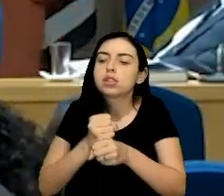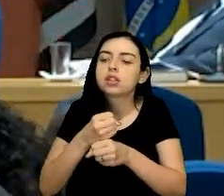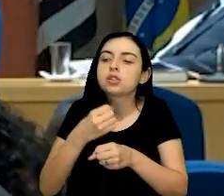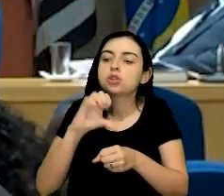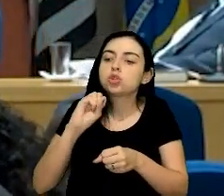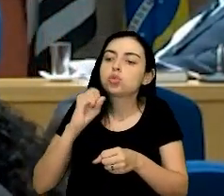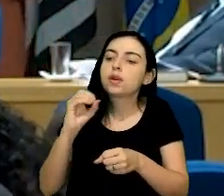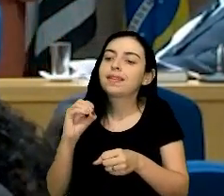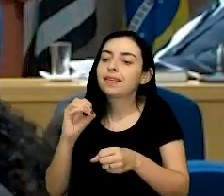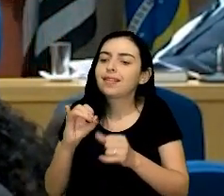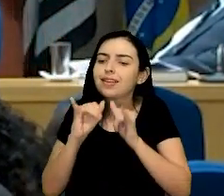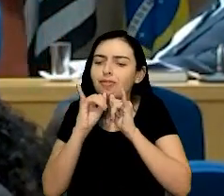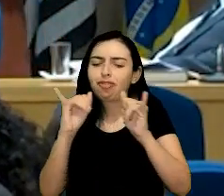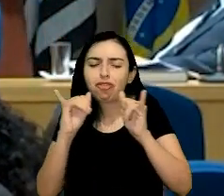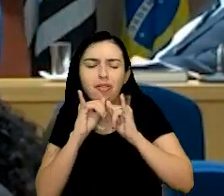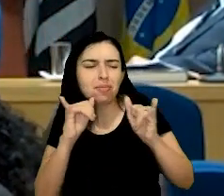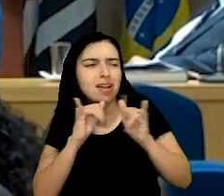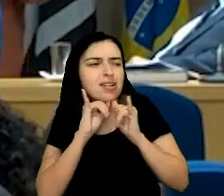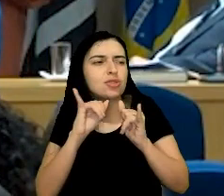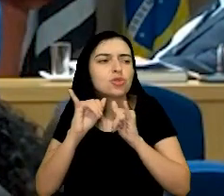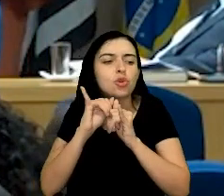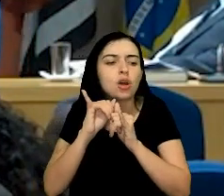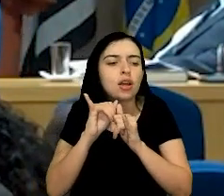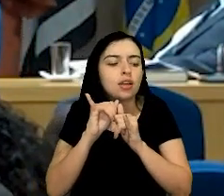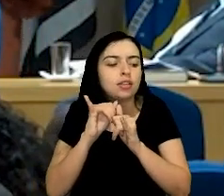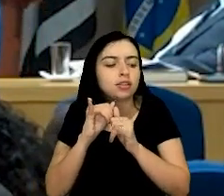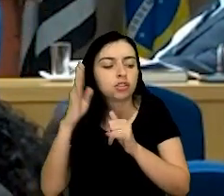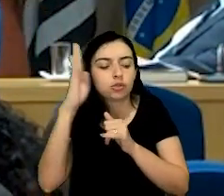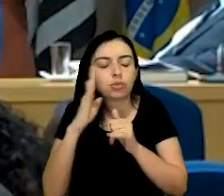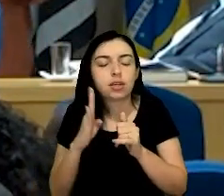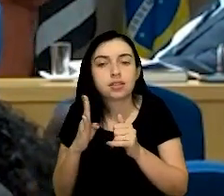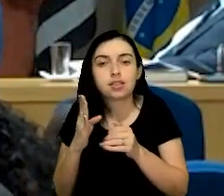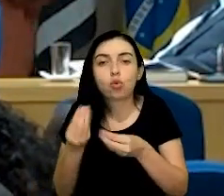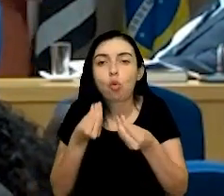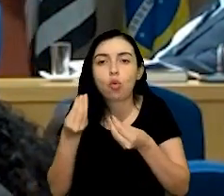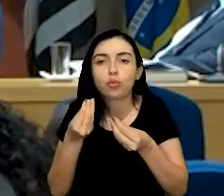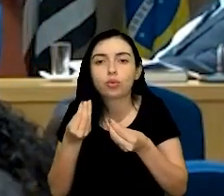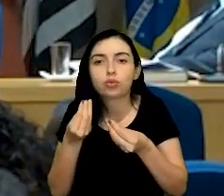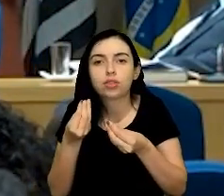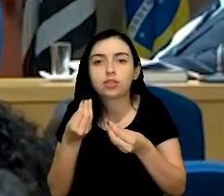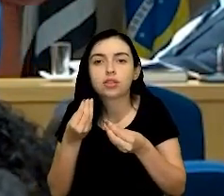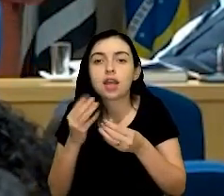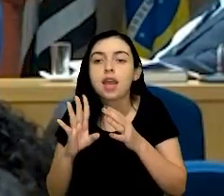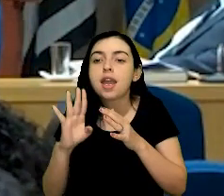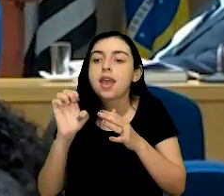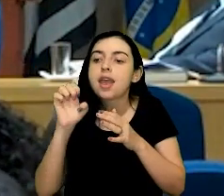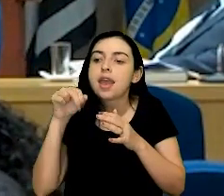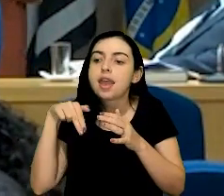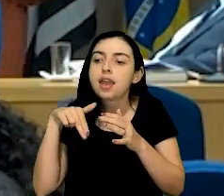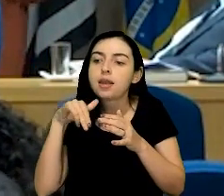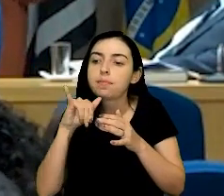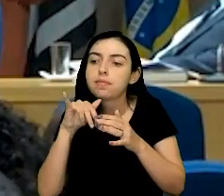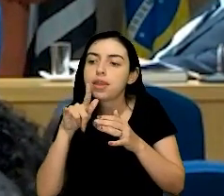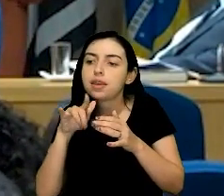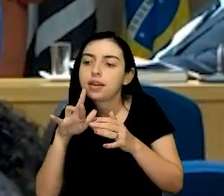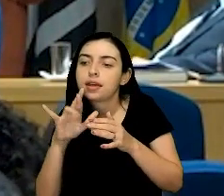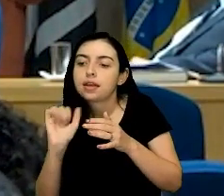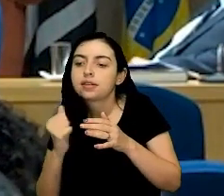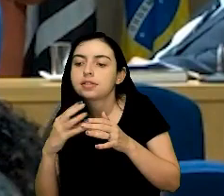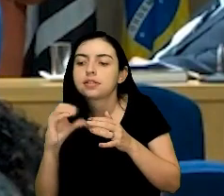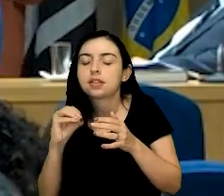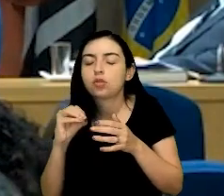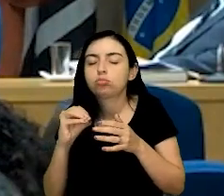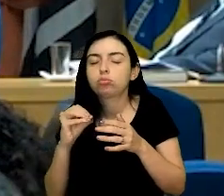Brasil, da diáspora brasileira, do Brasil como um país de emigração, né? E no século